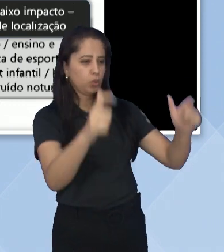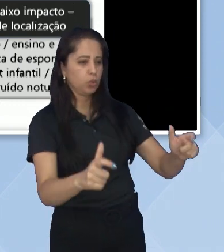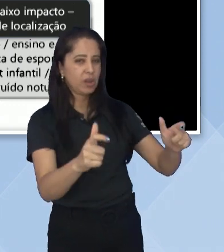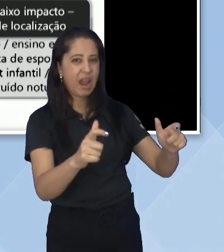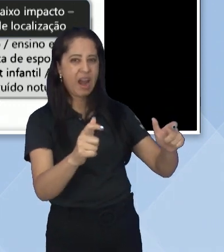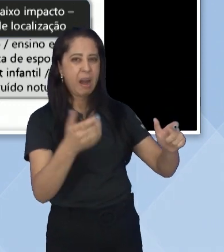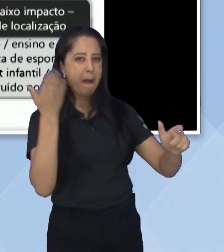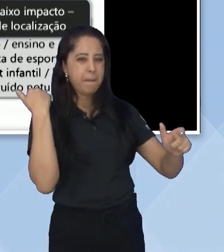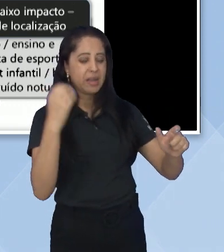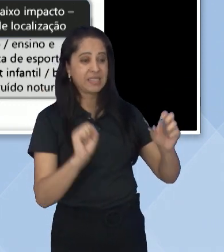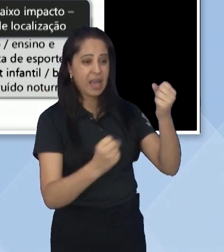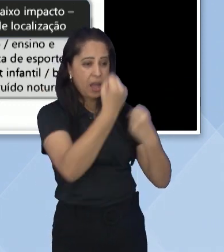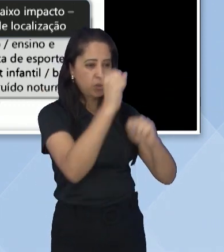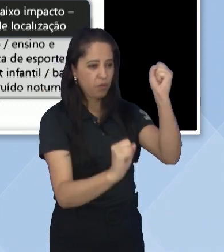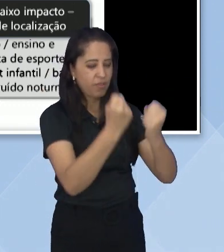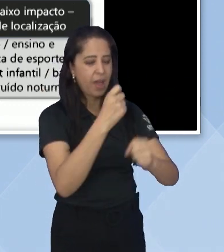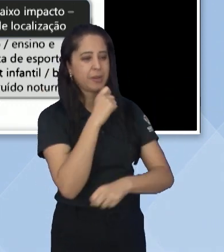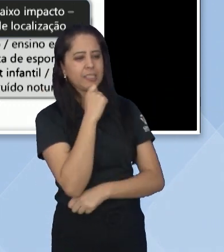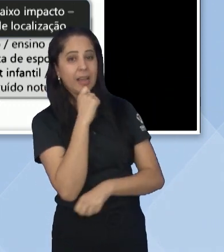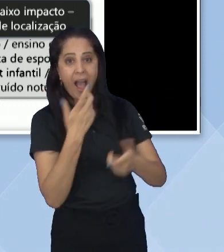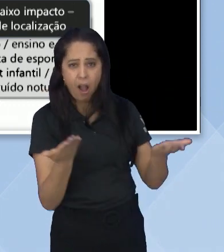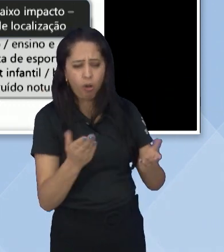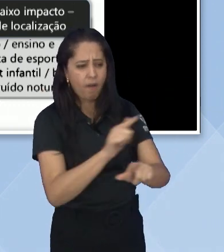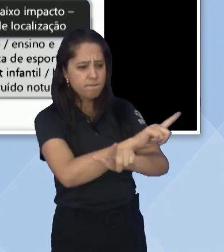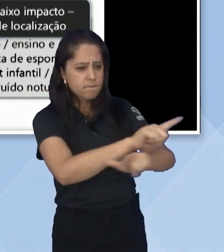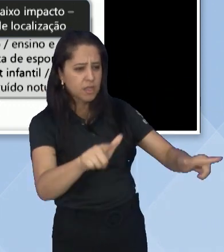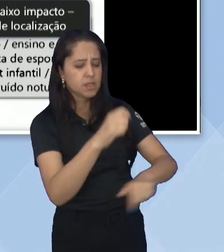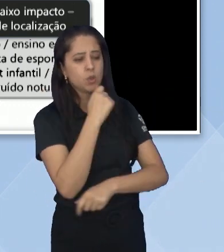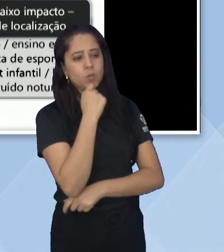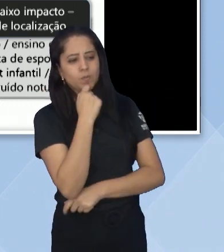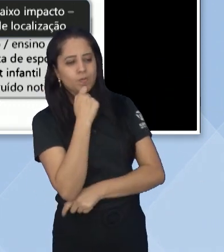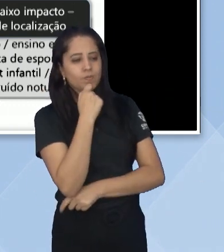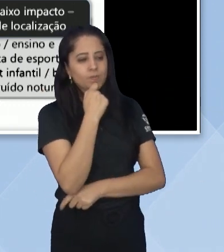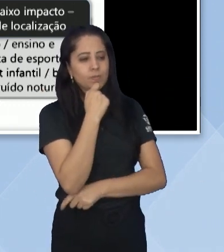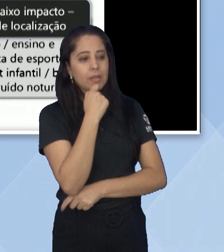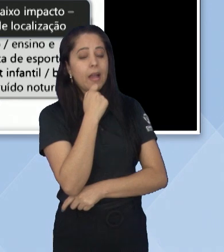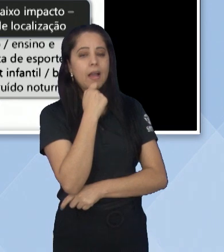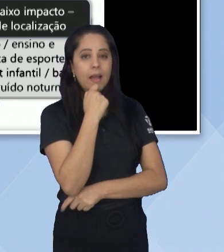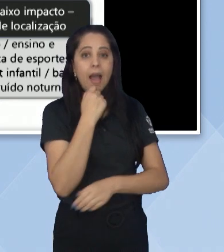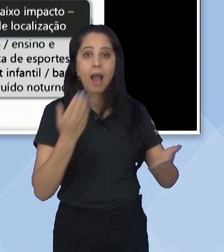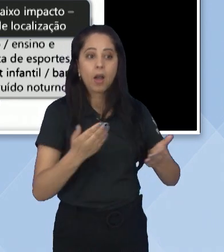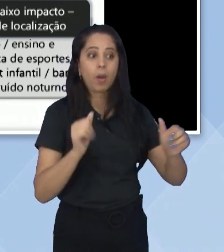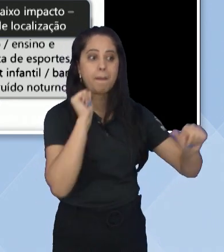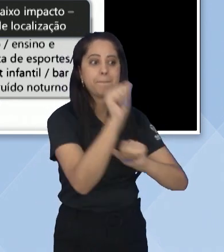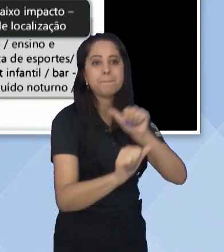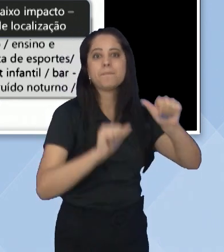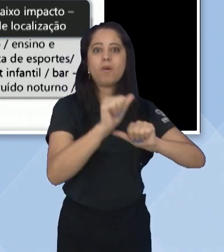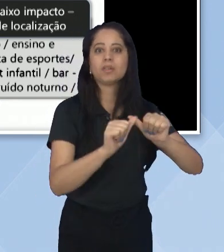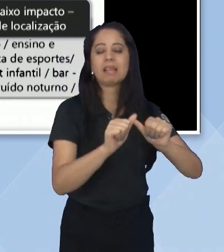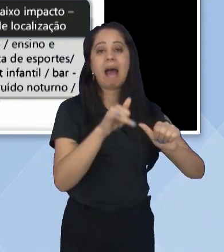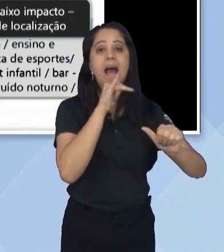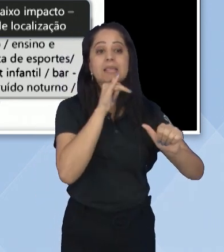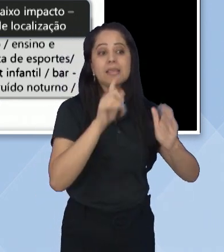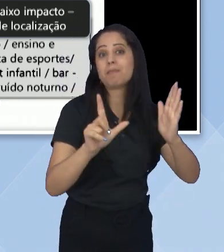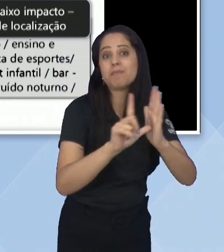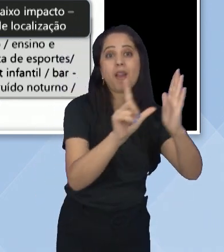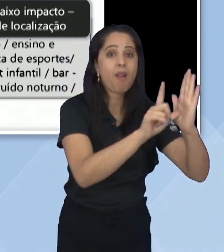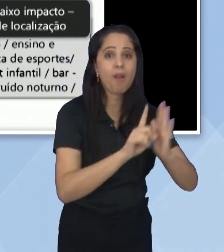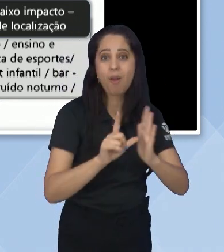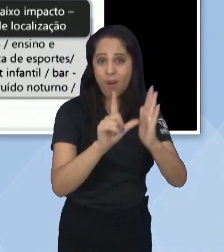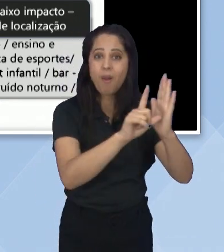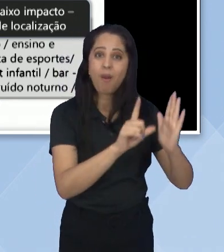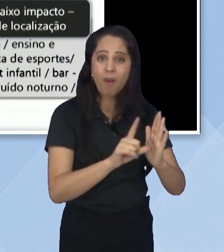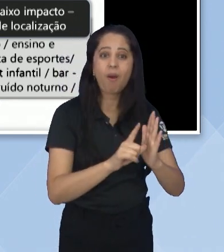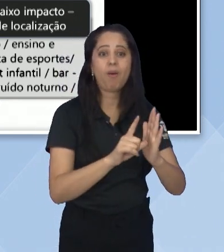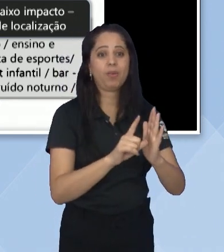intenção Nossa aqui é permitir essa transformação de galpões industriais em comércios de básico CS ou